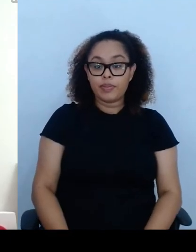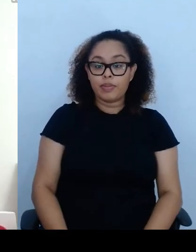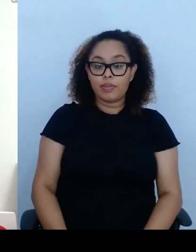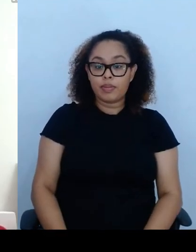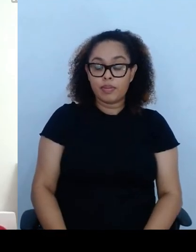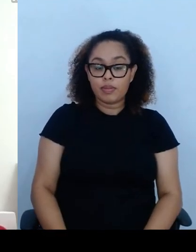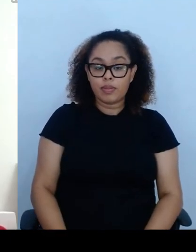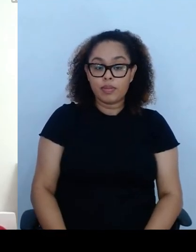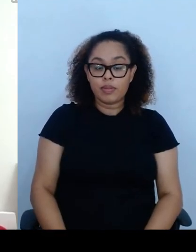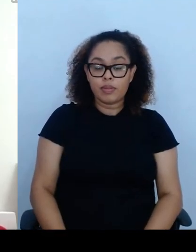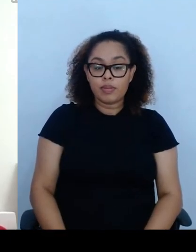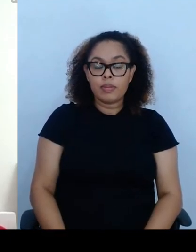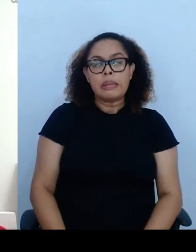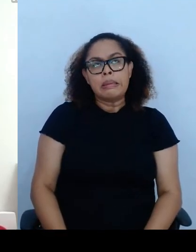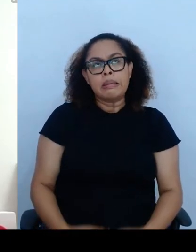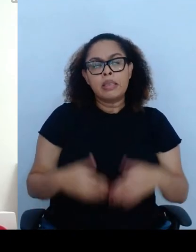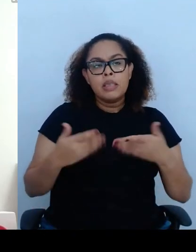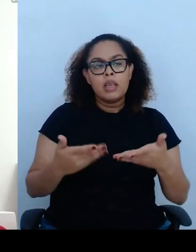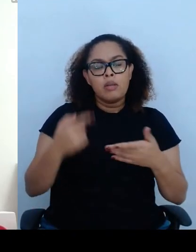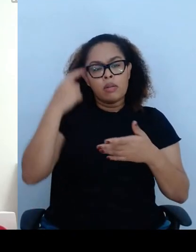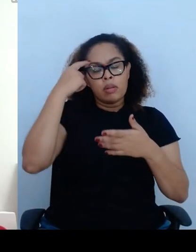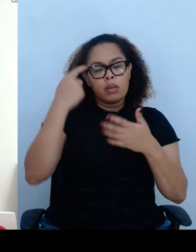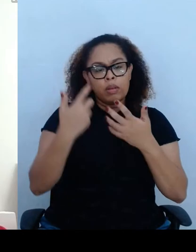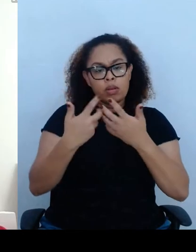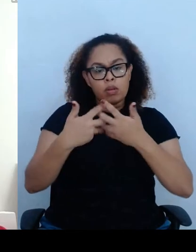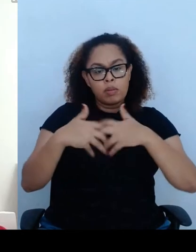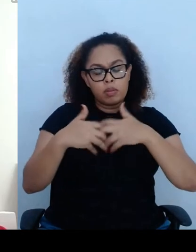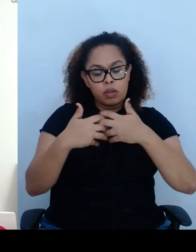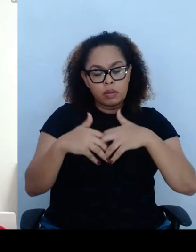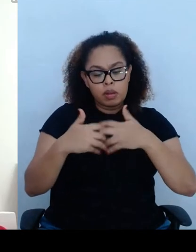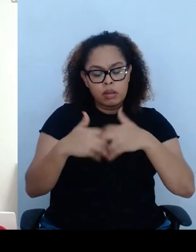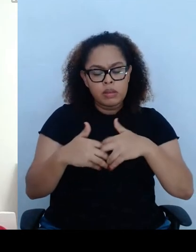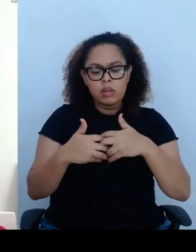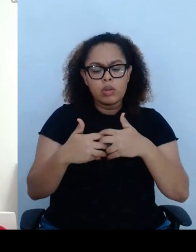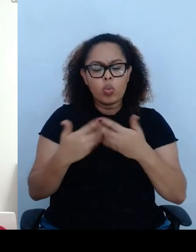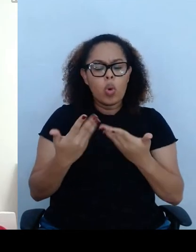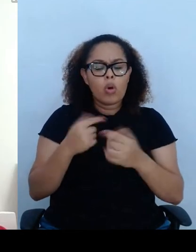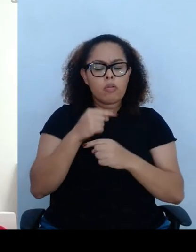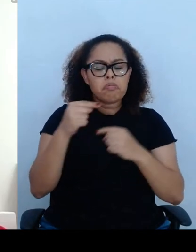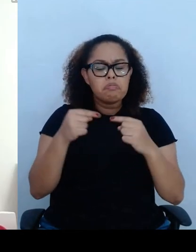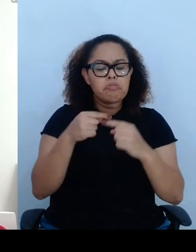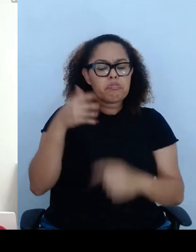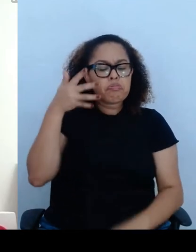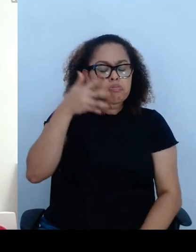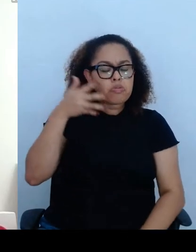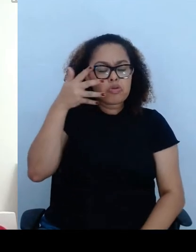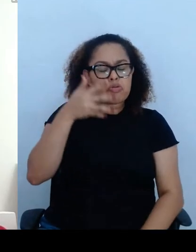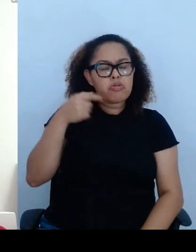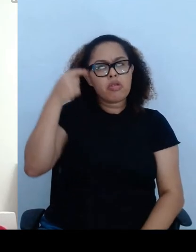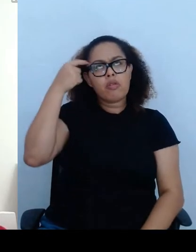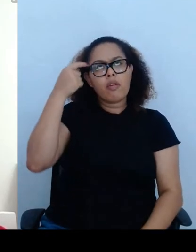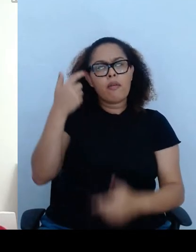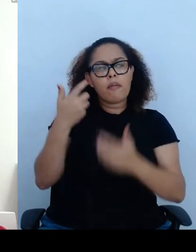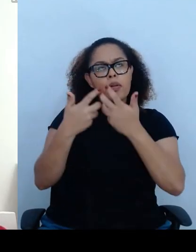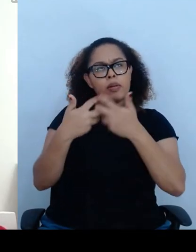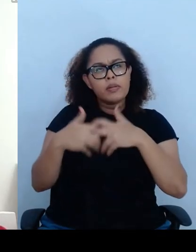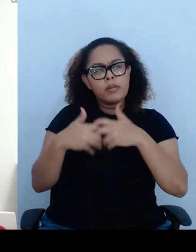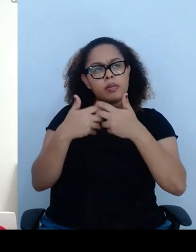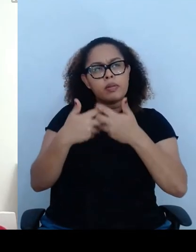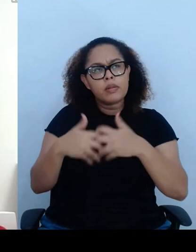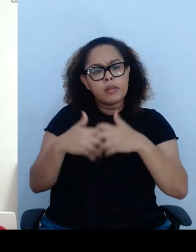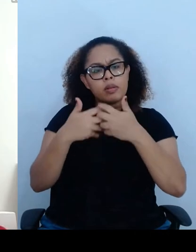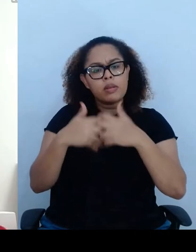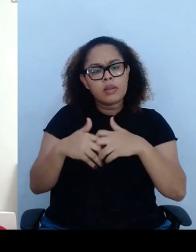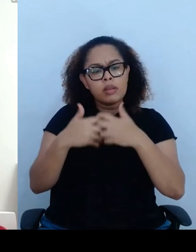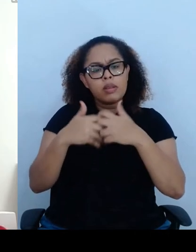eu pensei no que falar nessa palestra enquanto eu pensava eu fiquei pensando no que eu não